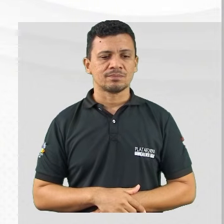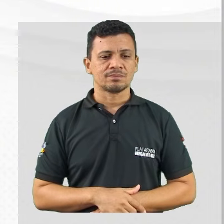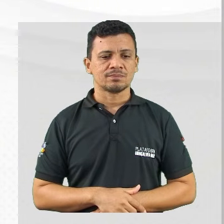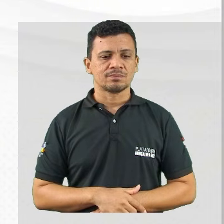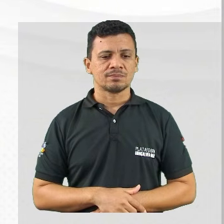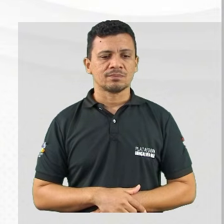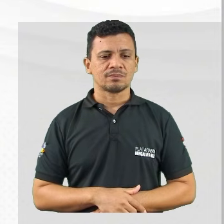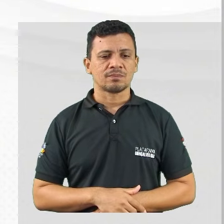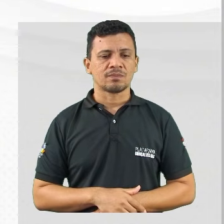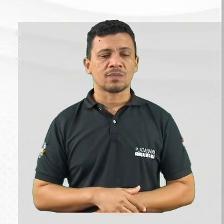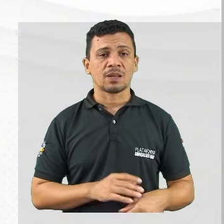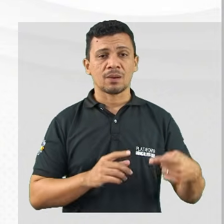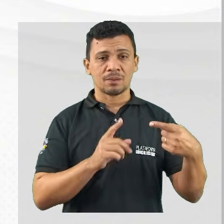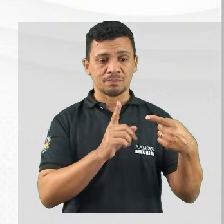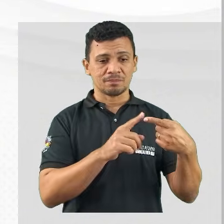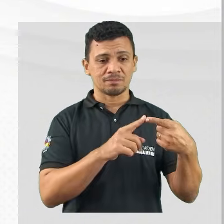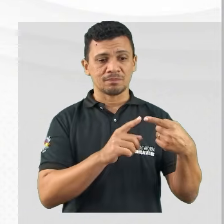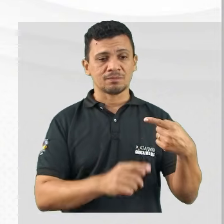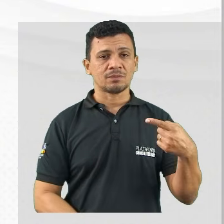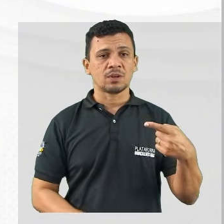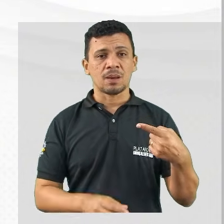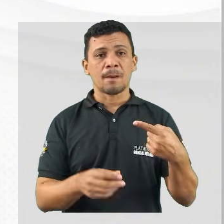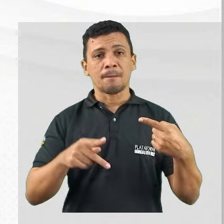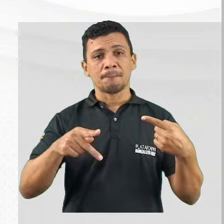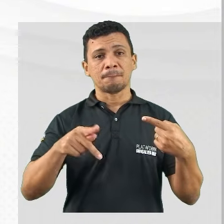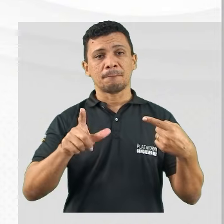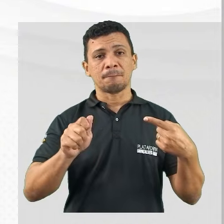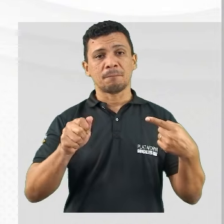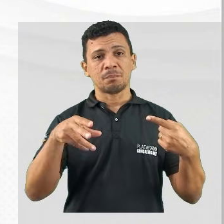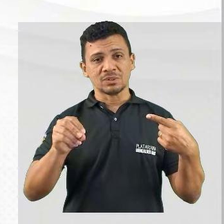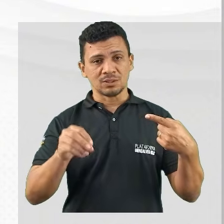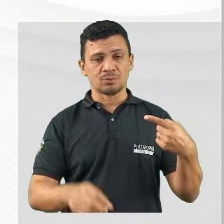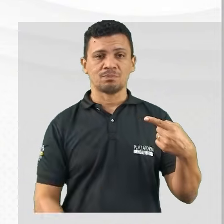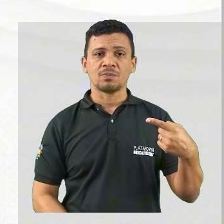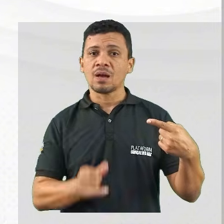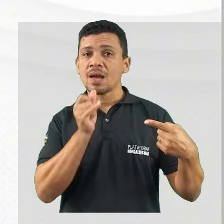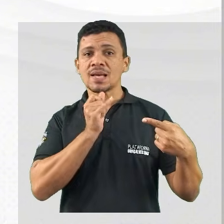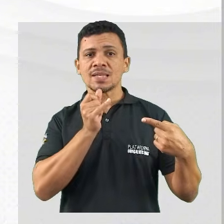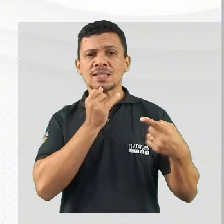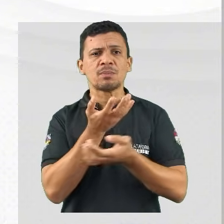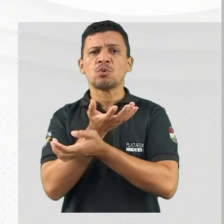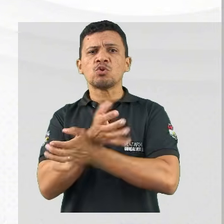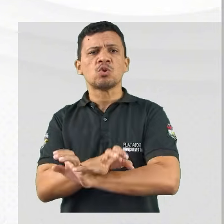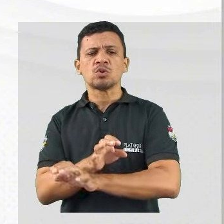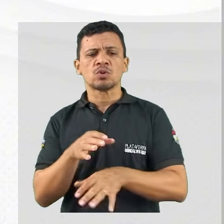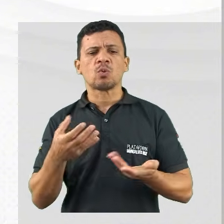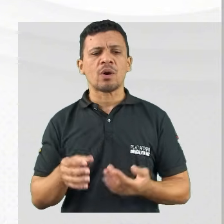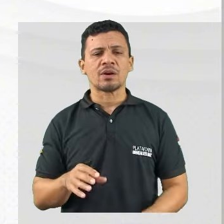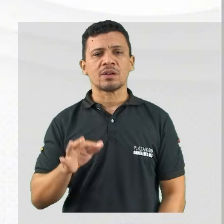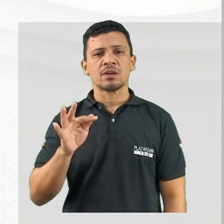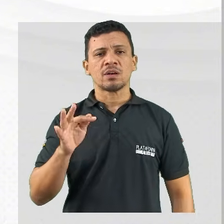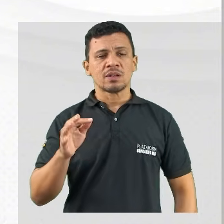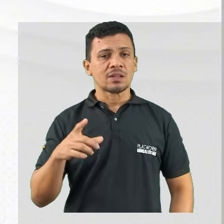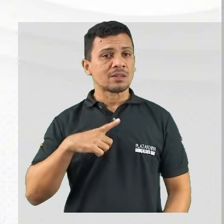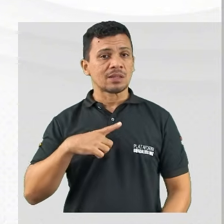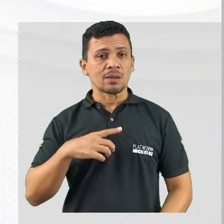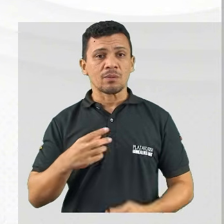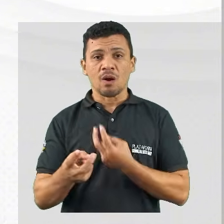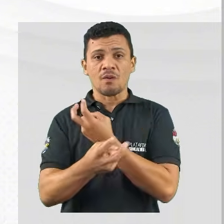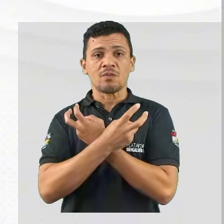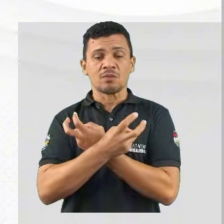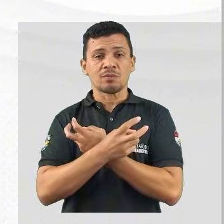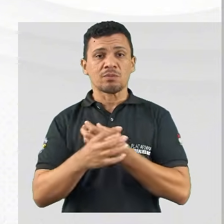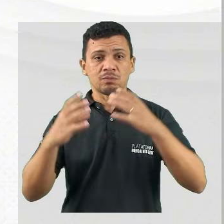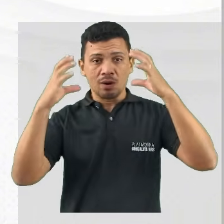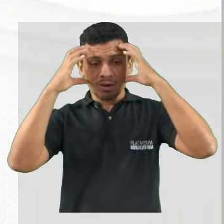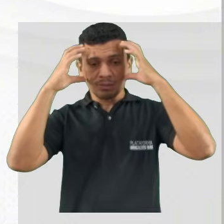tá? Ó, os ossos planos. Um exemplo de osso plano, o osso do crânio, tá? Os